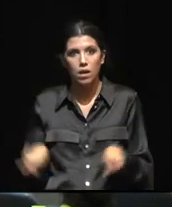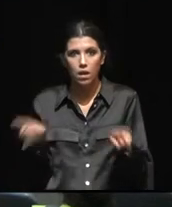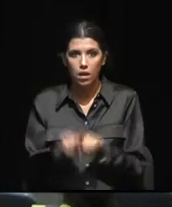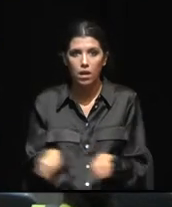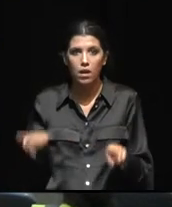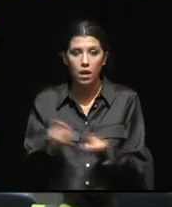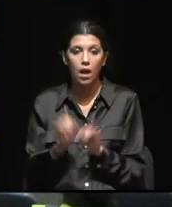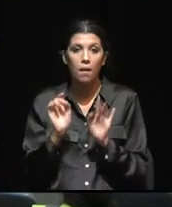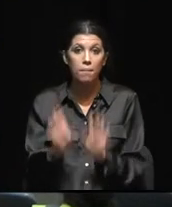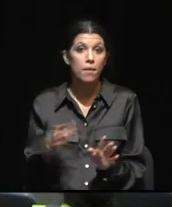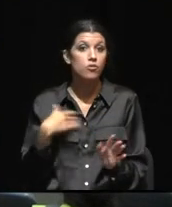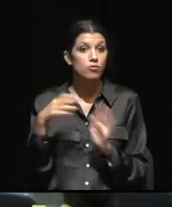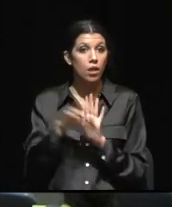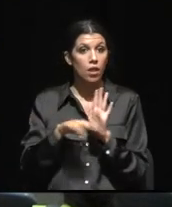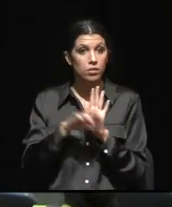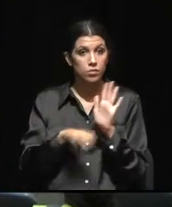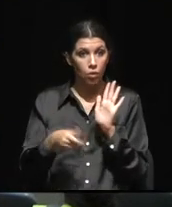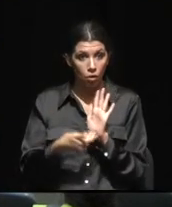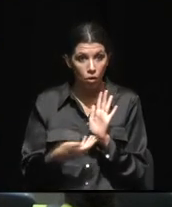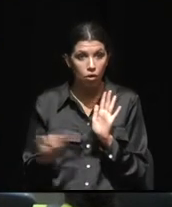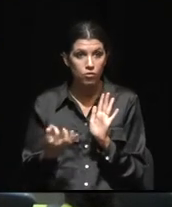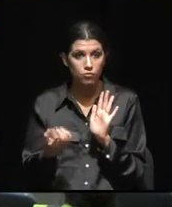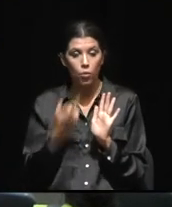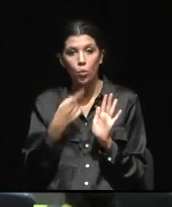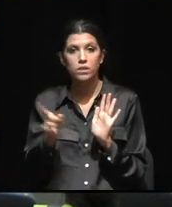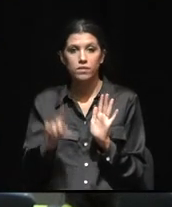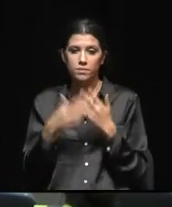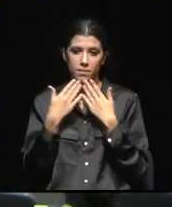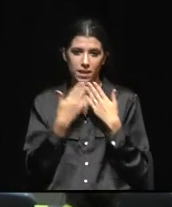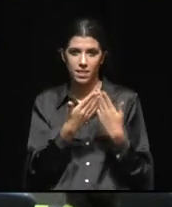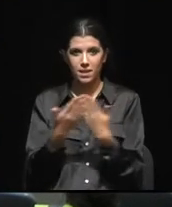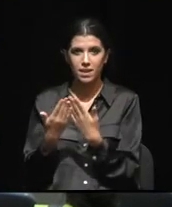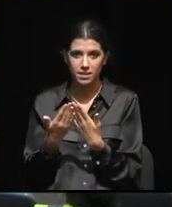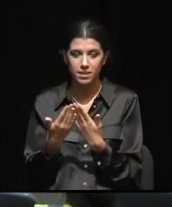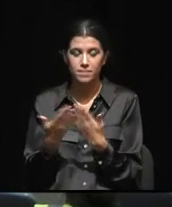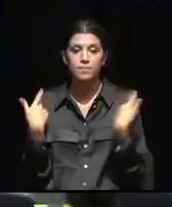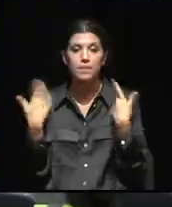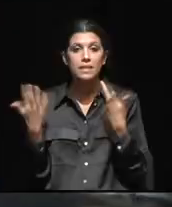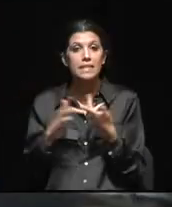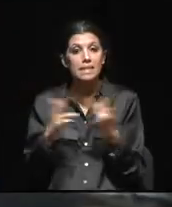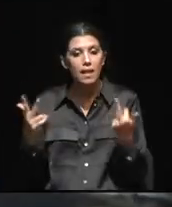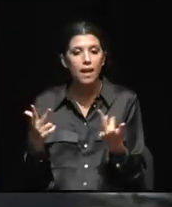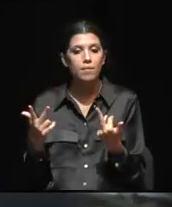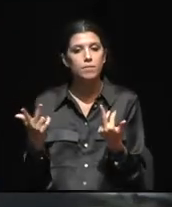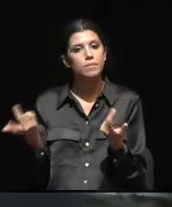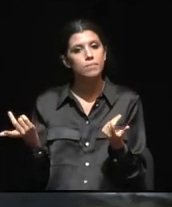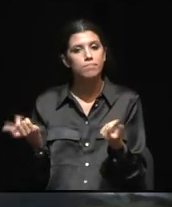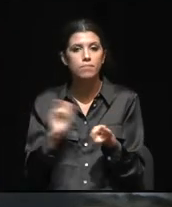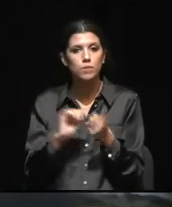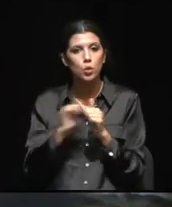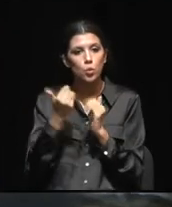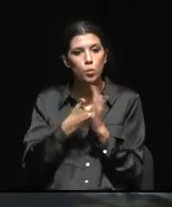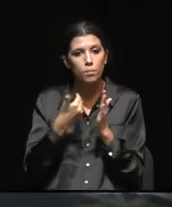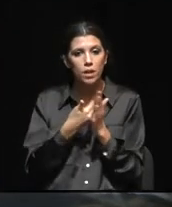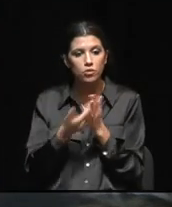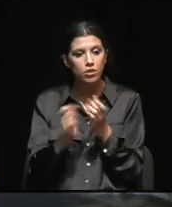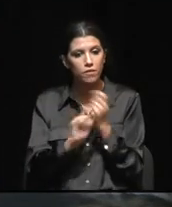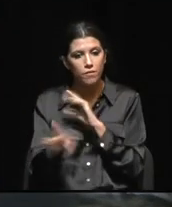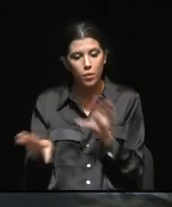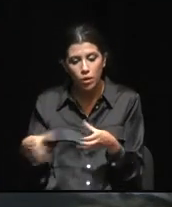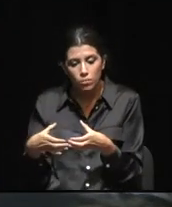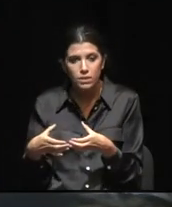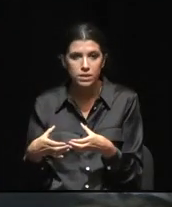mas no é novamente pedido que a câmara envie documentação diretamente à